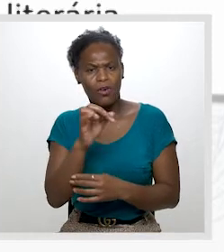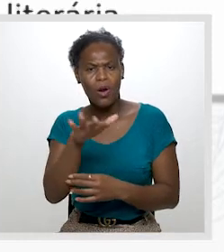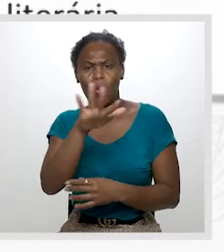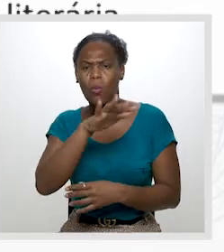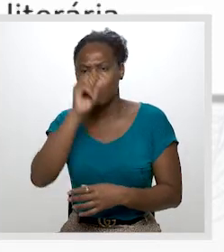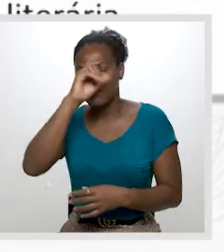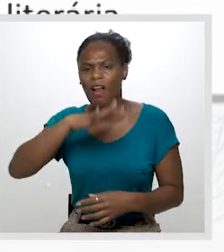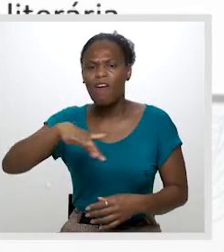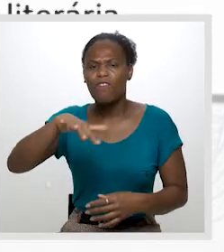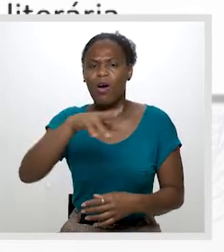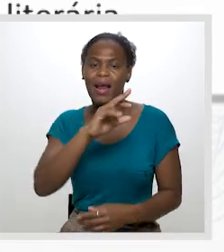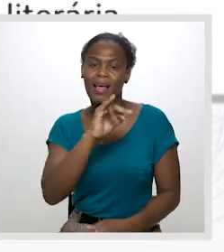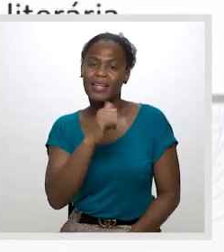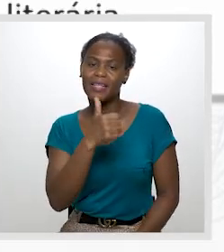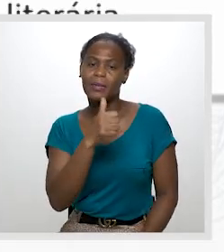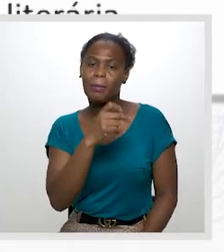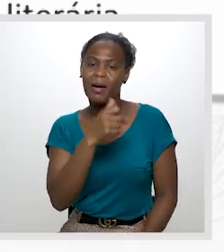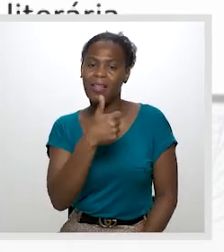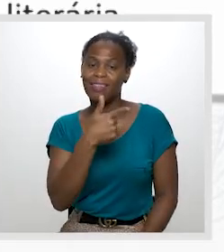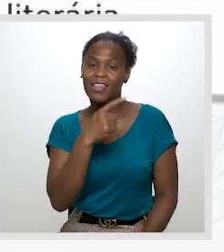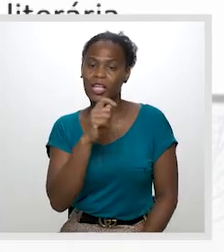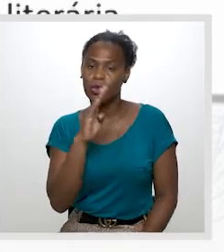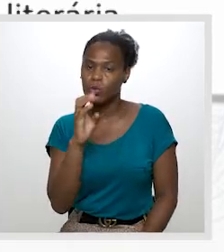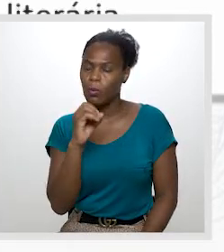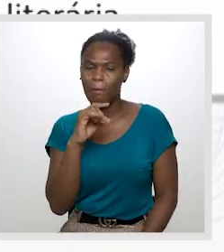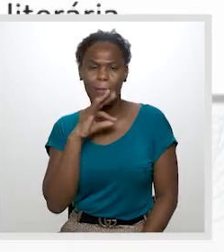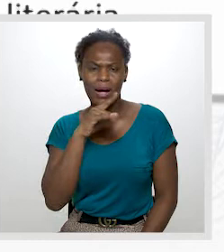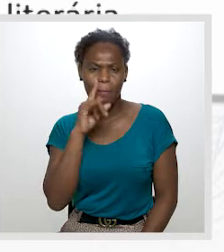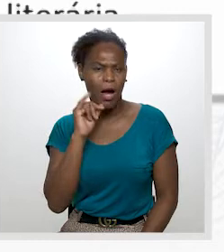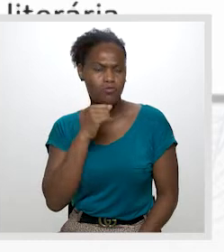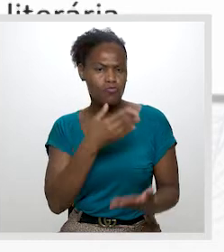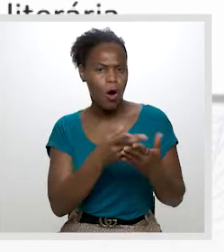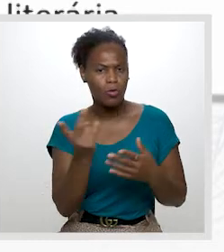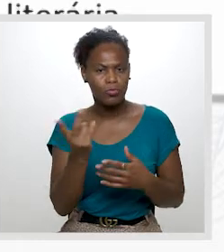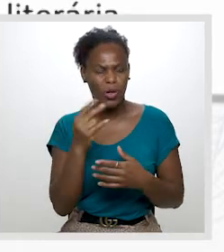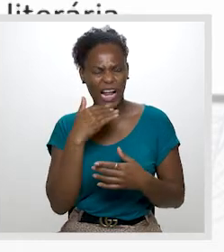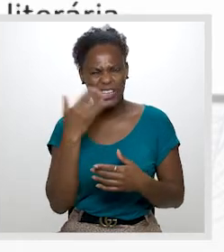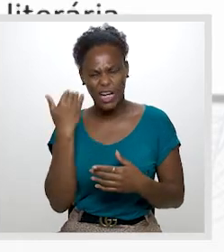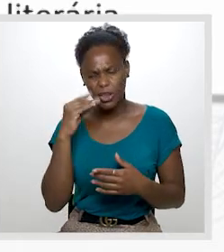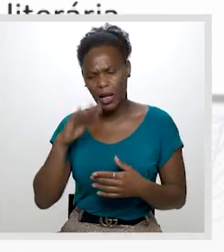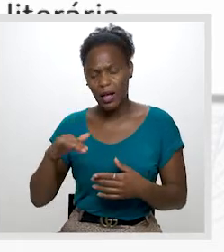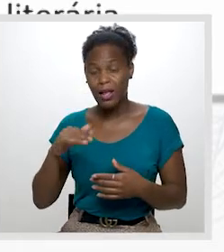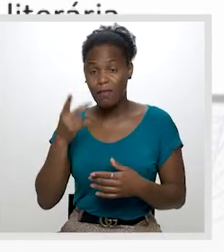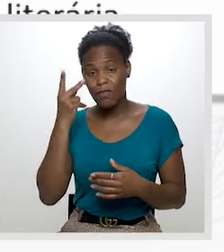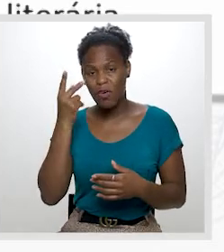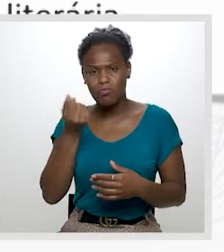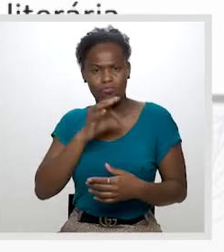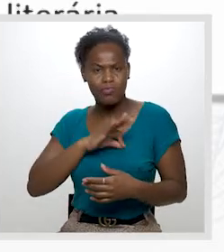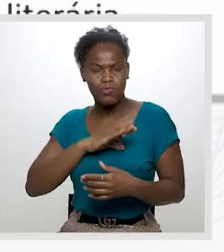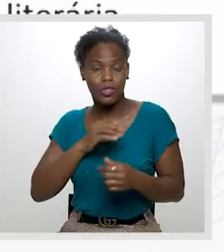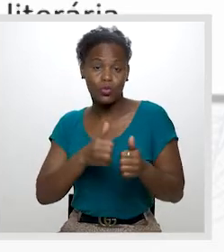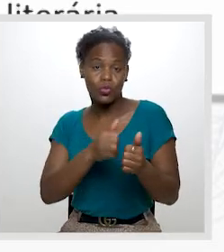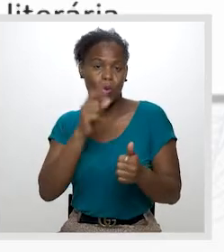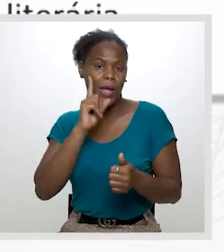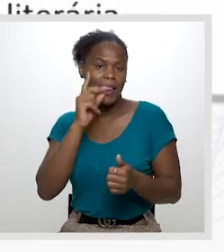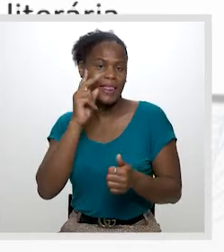a vida numa quinta do Ribatejo. Órfão de pai e mãe, desde muito cedo, viveu de pequenos rendimentos